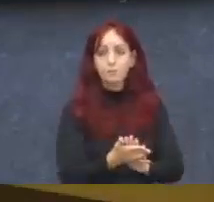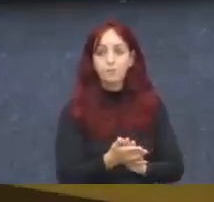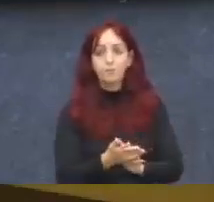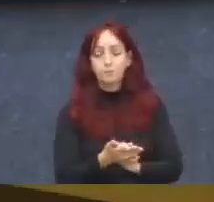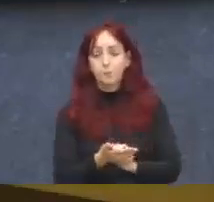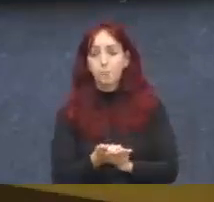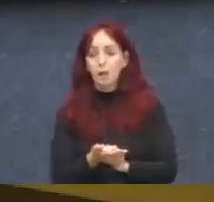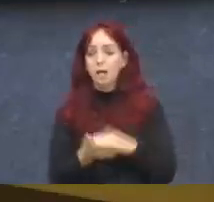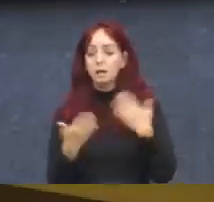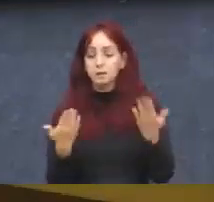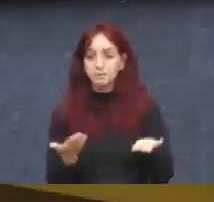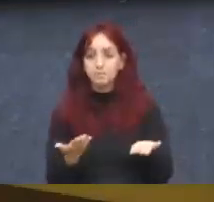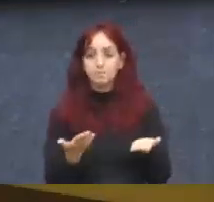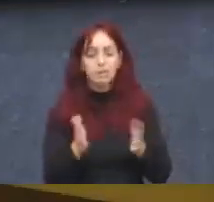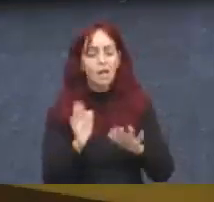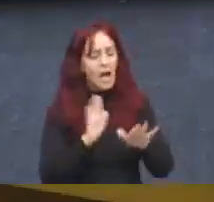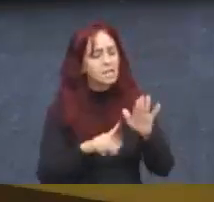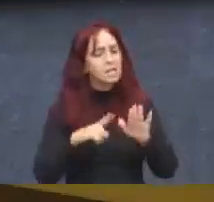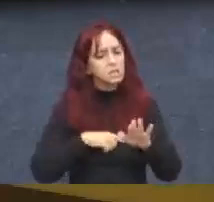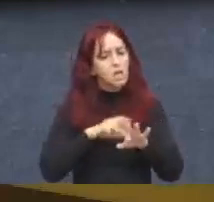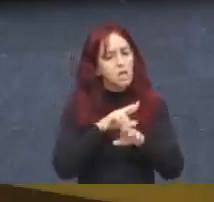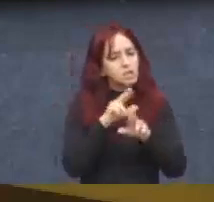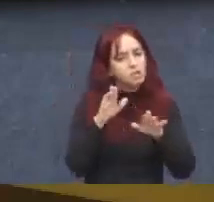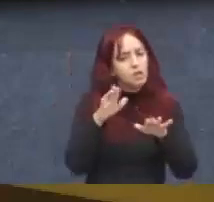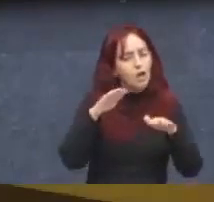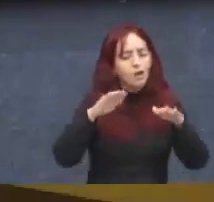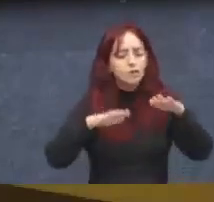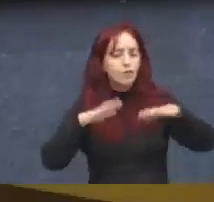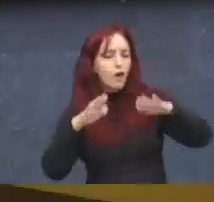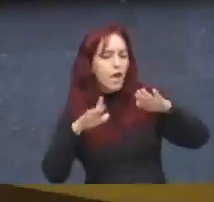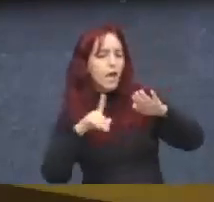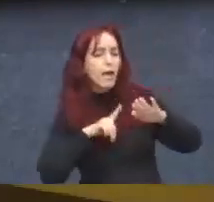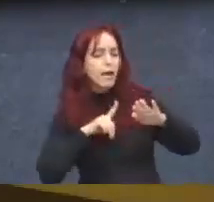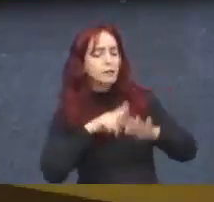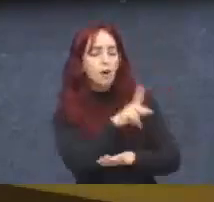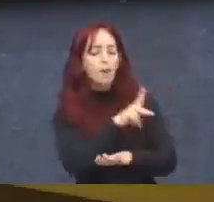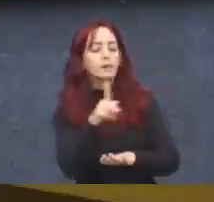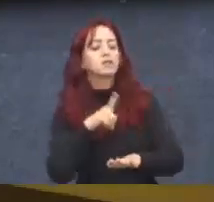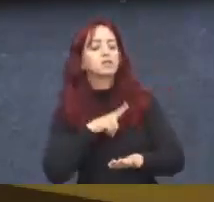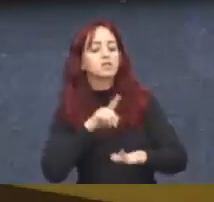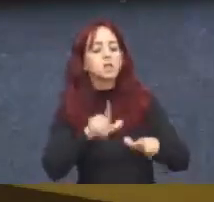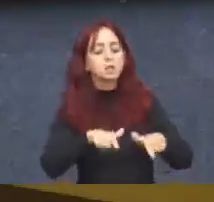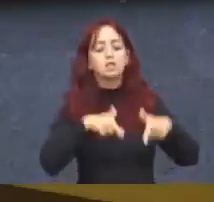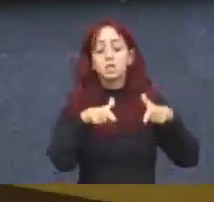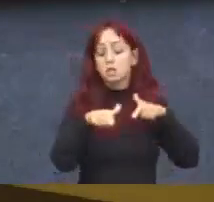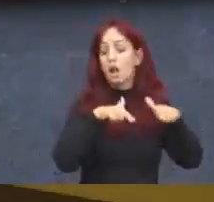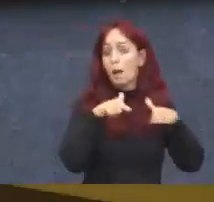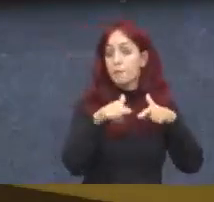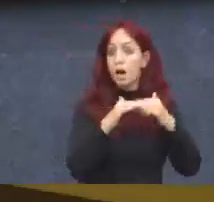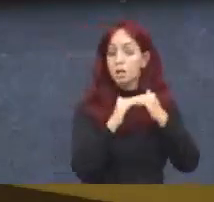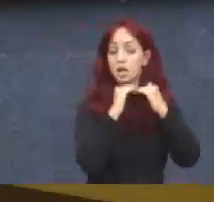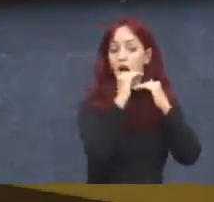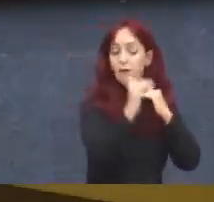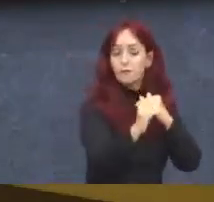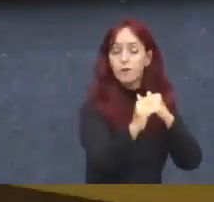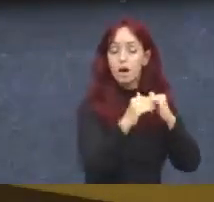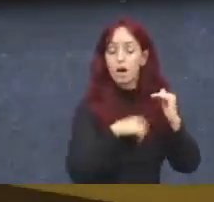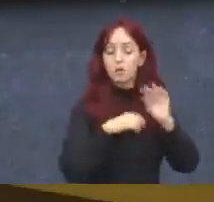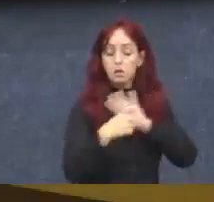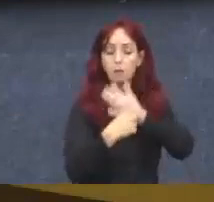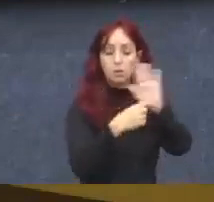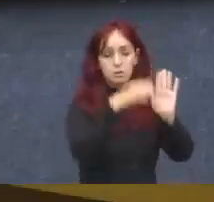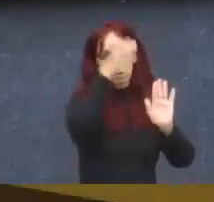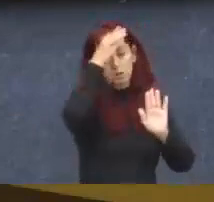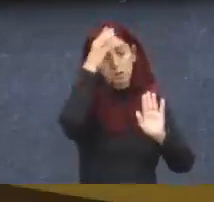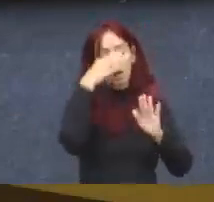que, apesar de algumas diferenças, o senhor tem feito um belo trabalho e avanços, demonstrado avanços para essa casa, então